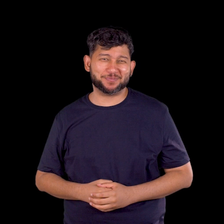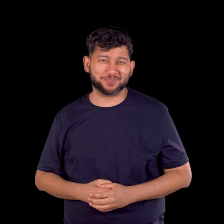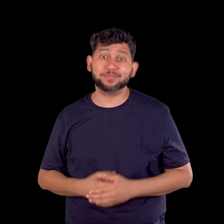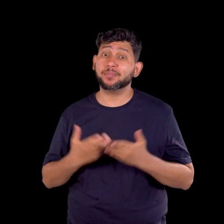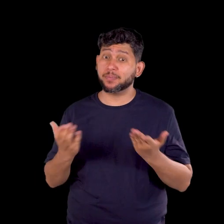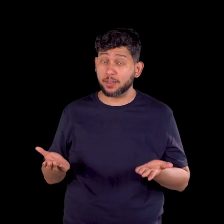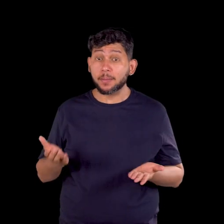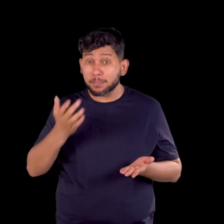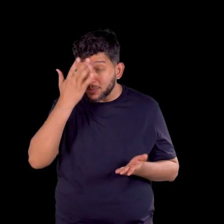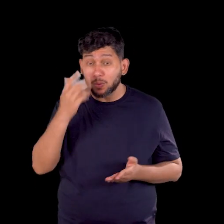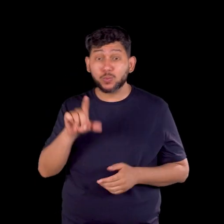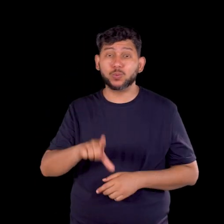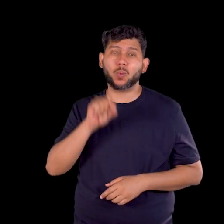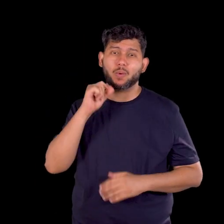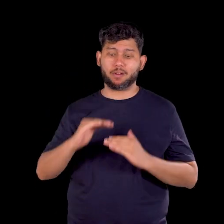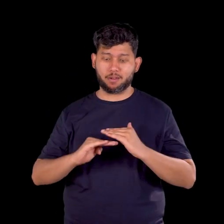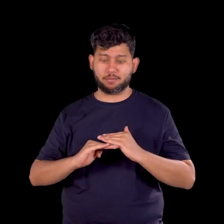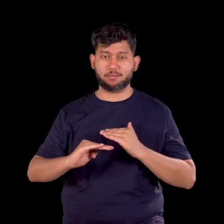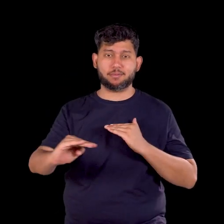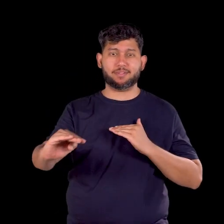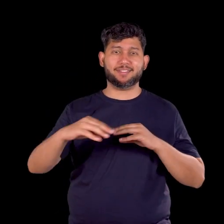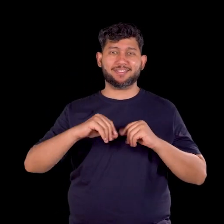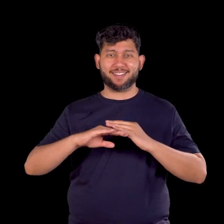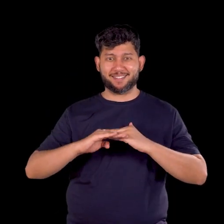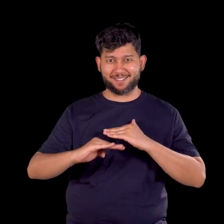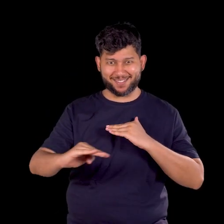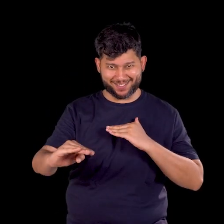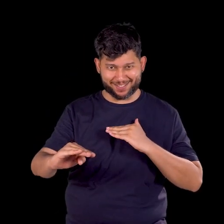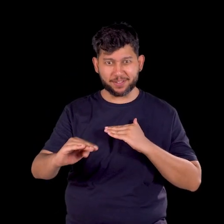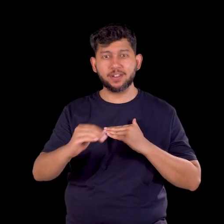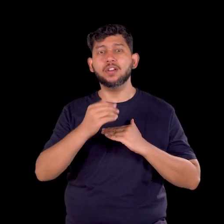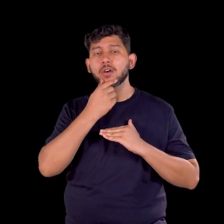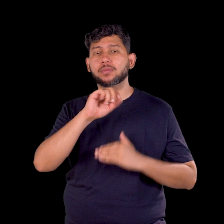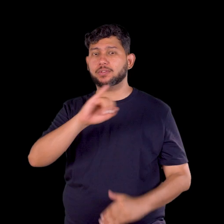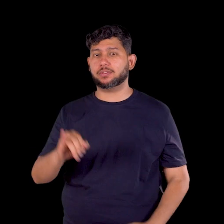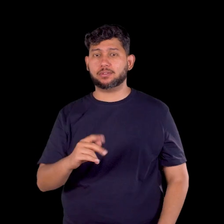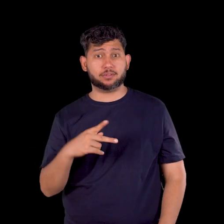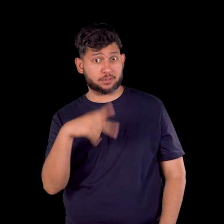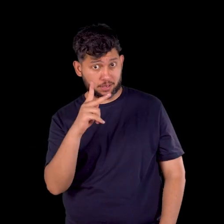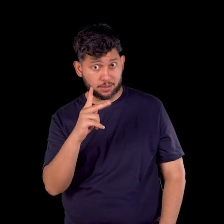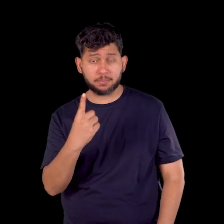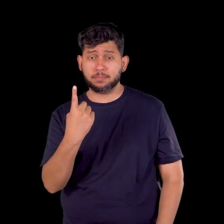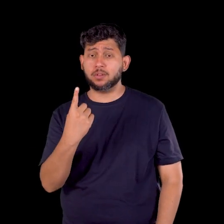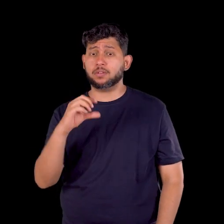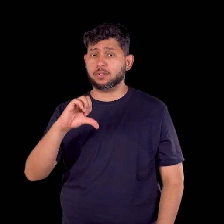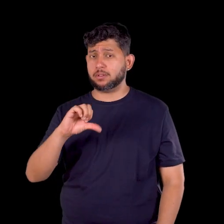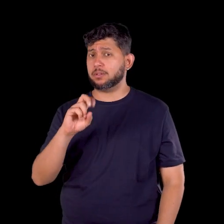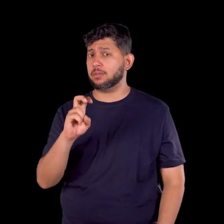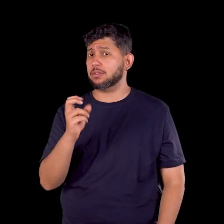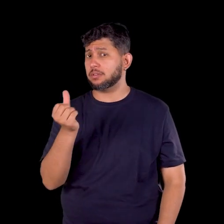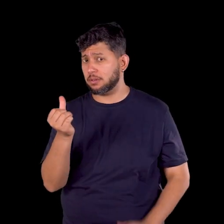pelo modal rodoviário ficou explícita sobretudo no governo de Juscelino Kubitschek, de 1956